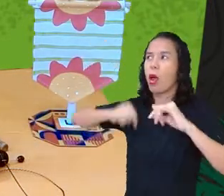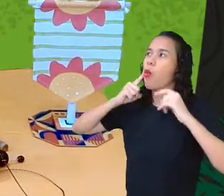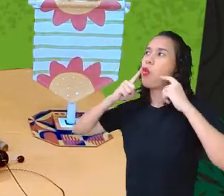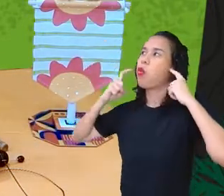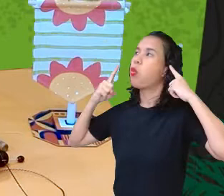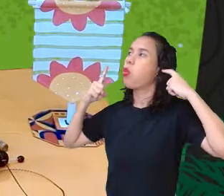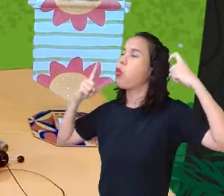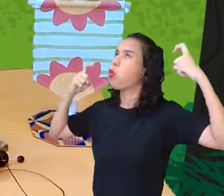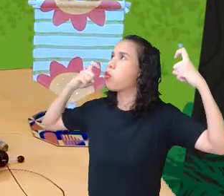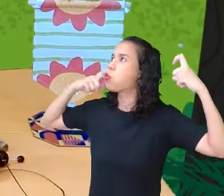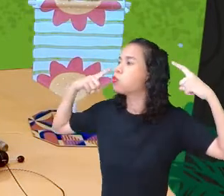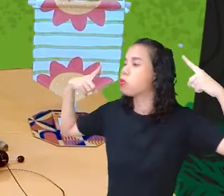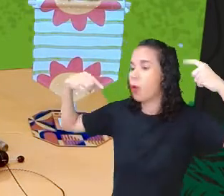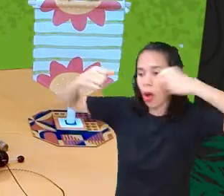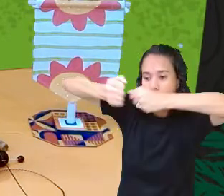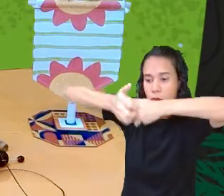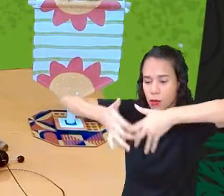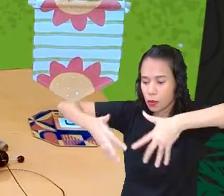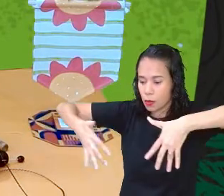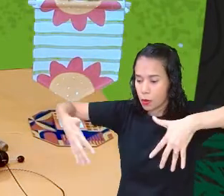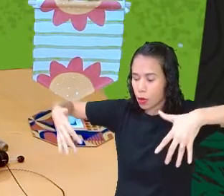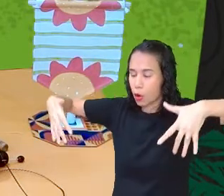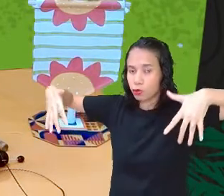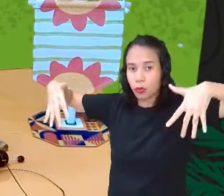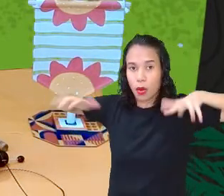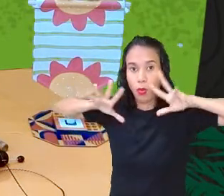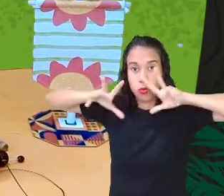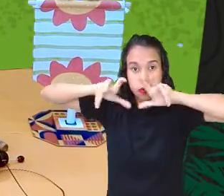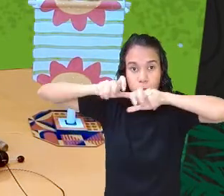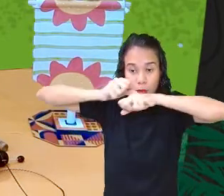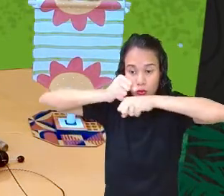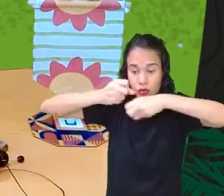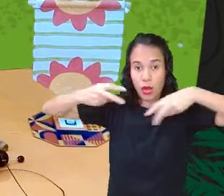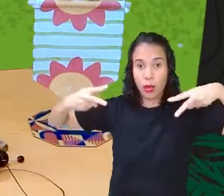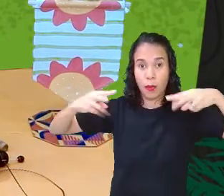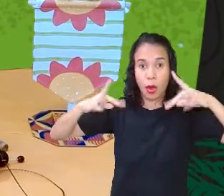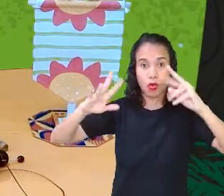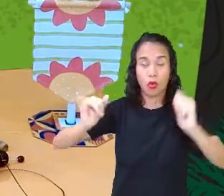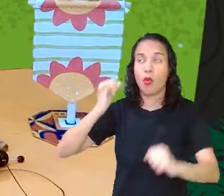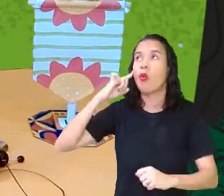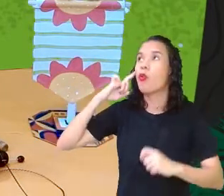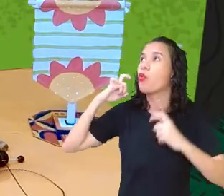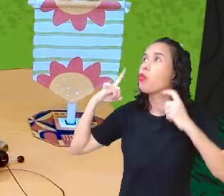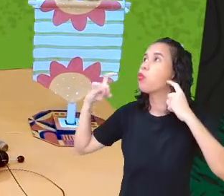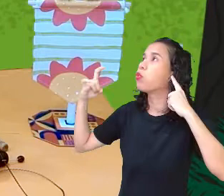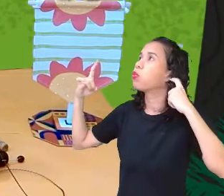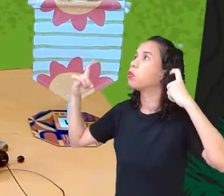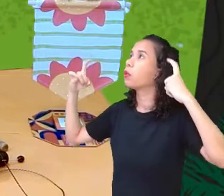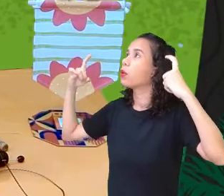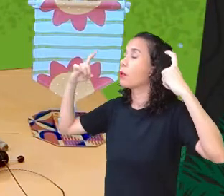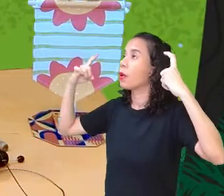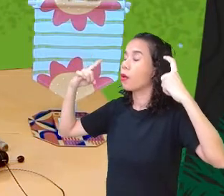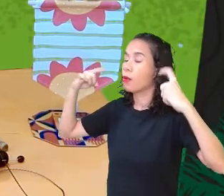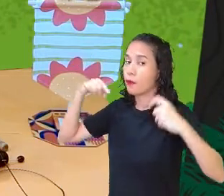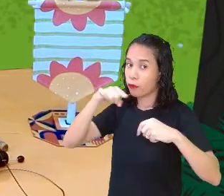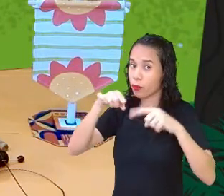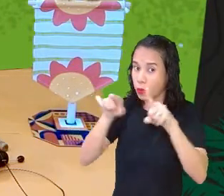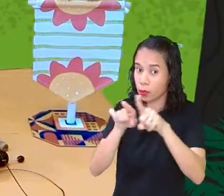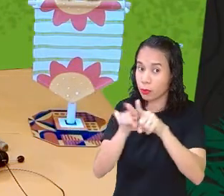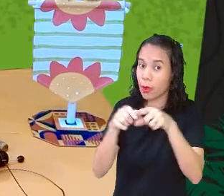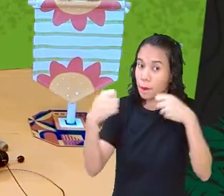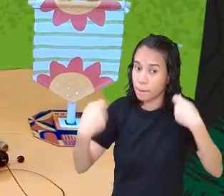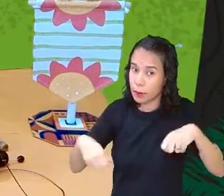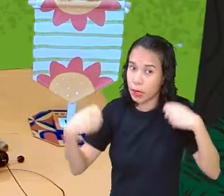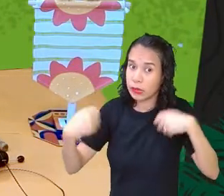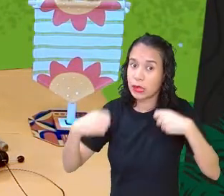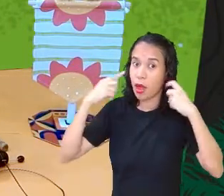Os elementos da natureza, os animais, produzem som. E para você também produzir som, para